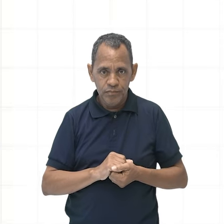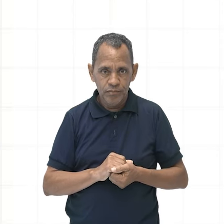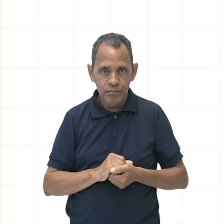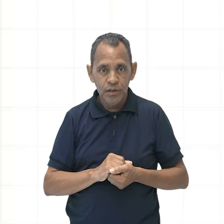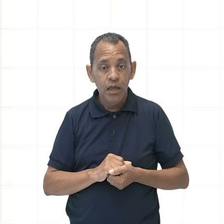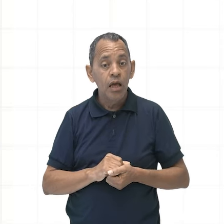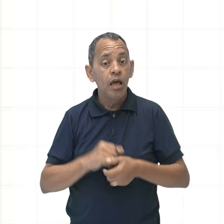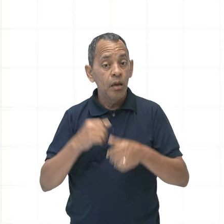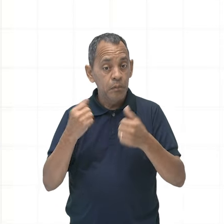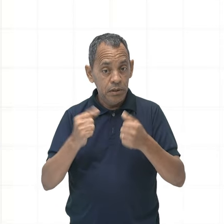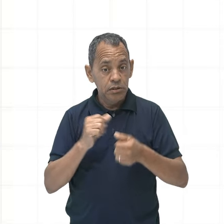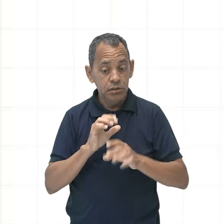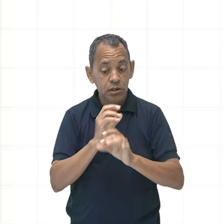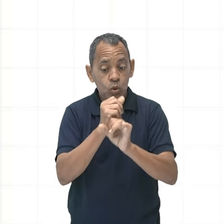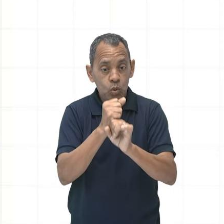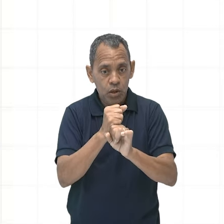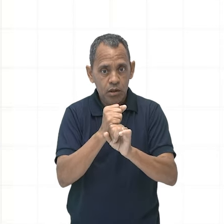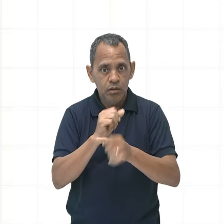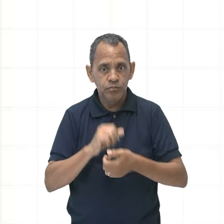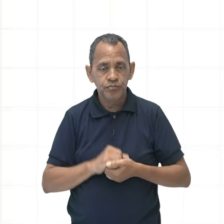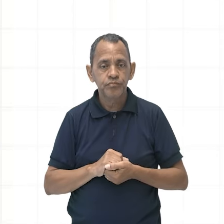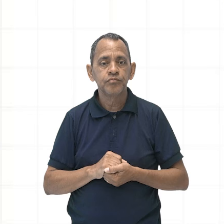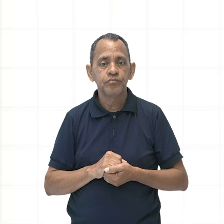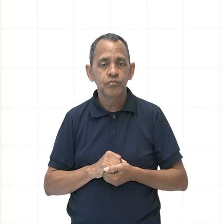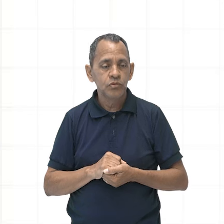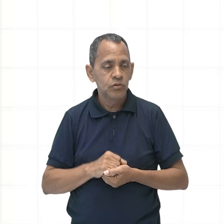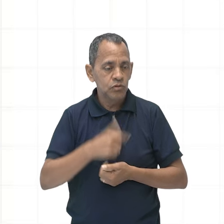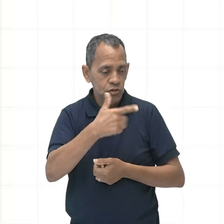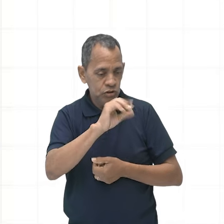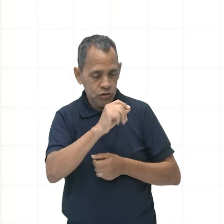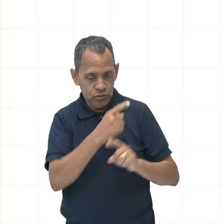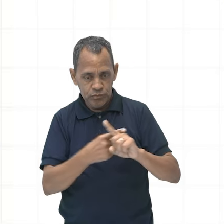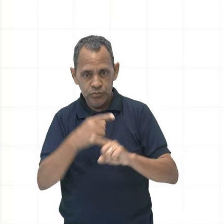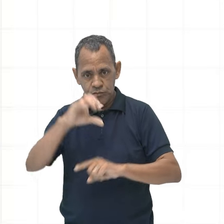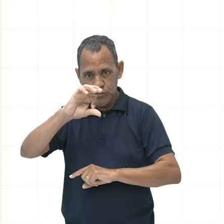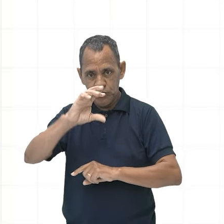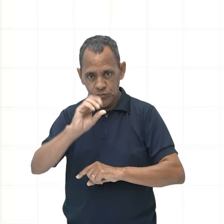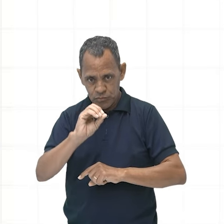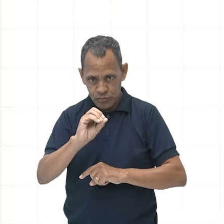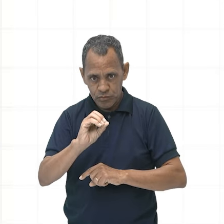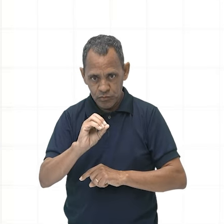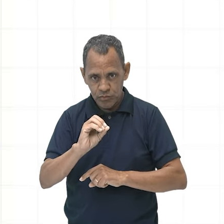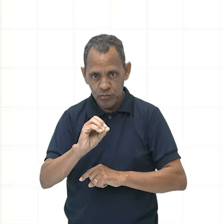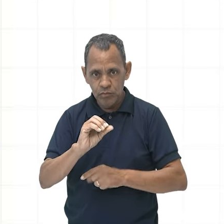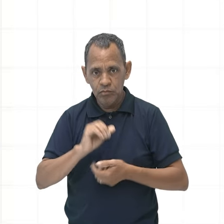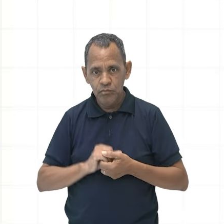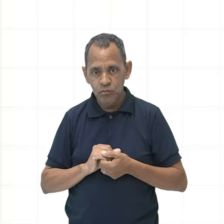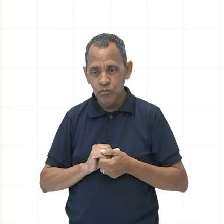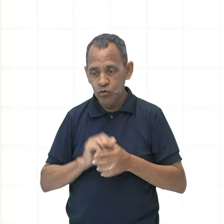que a gente está querendo. Então, 20 vezes 90 vai dar